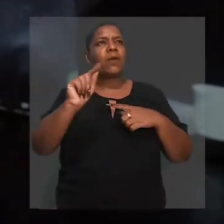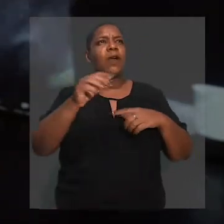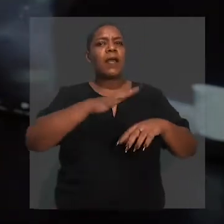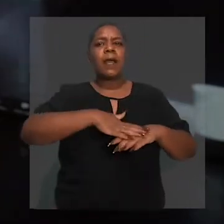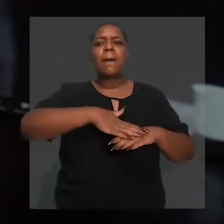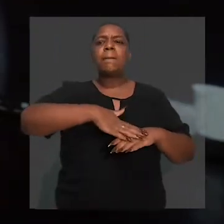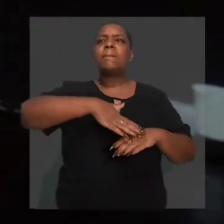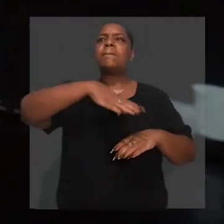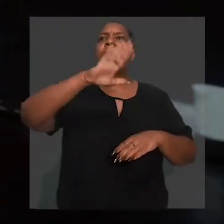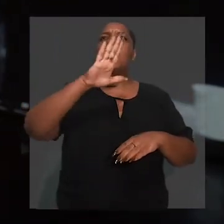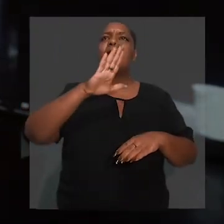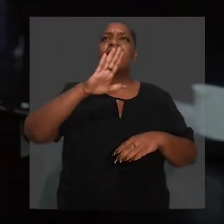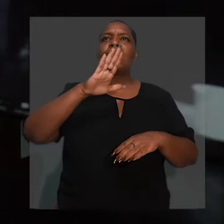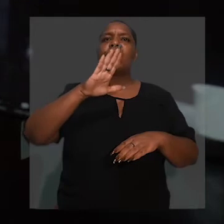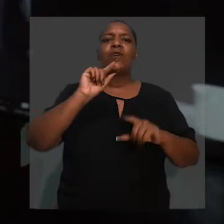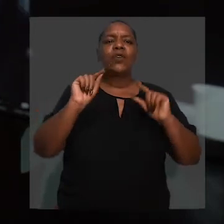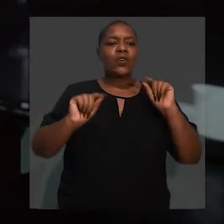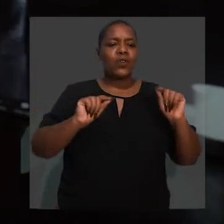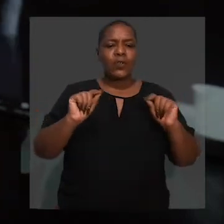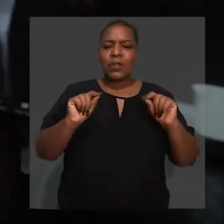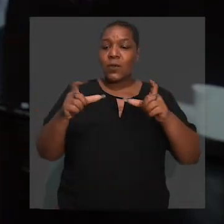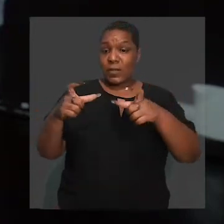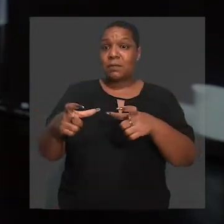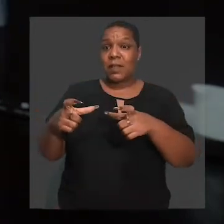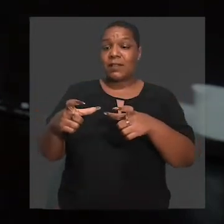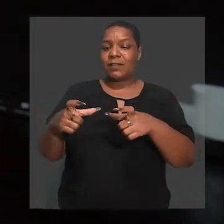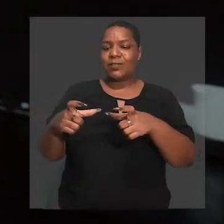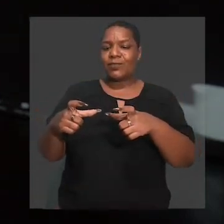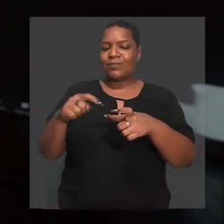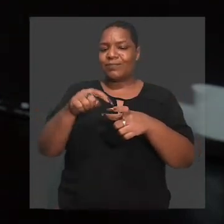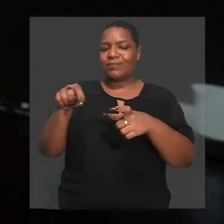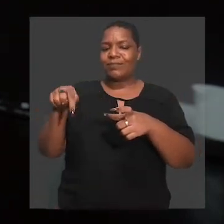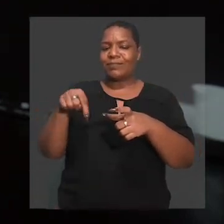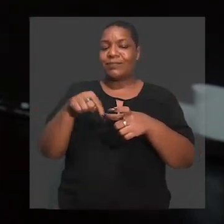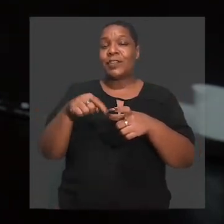é muito maior que apenas o espaço em si.